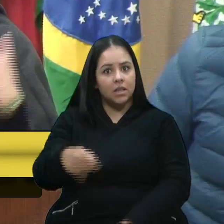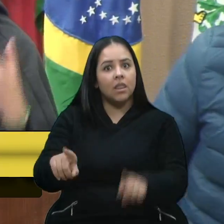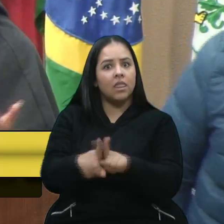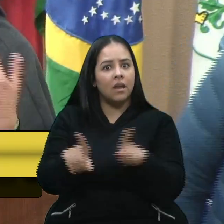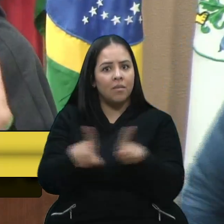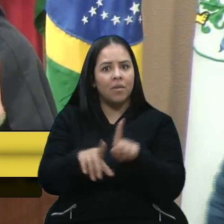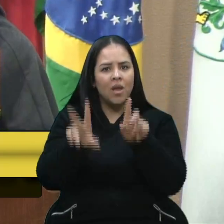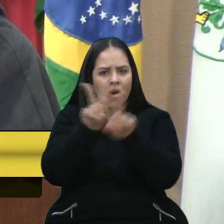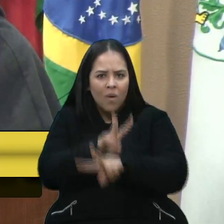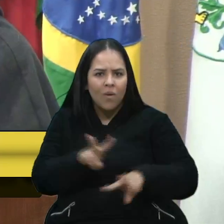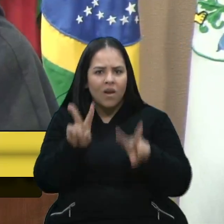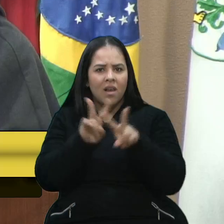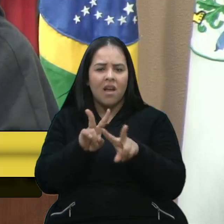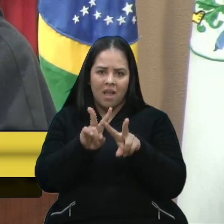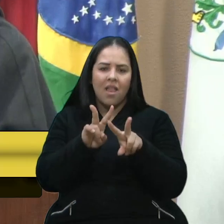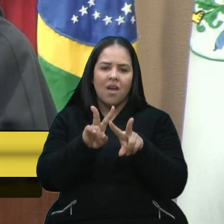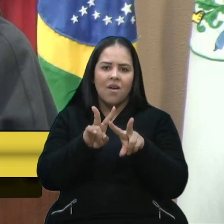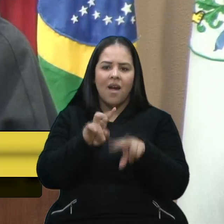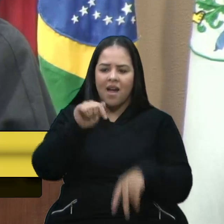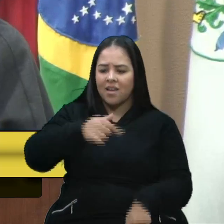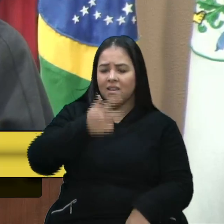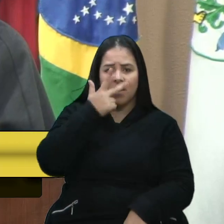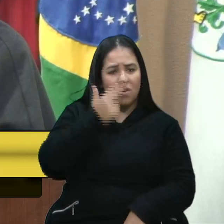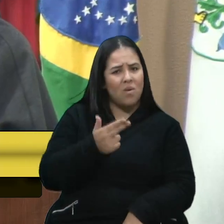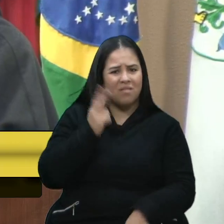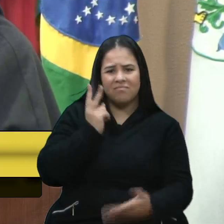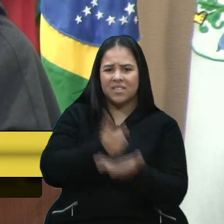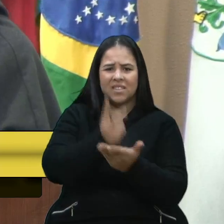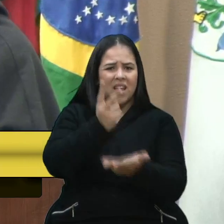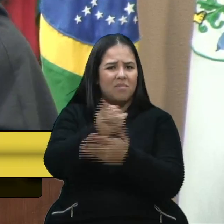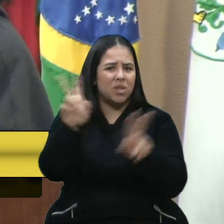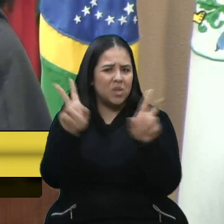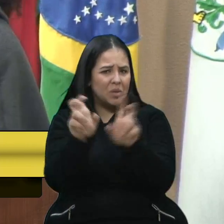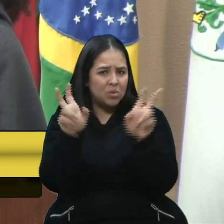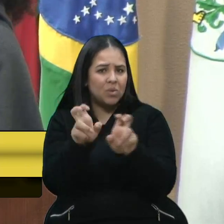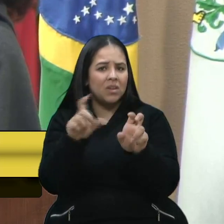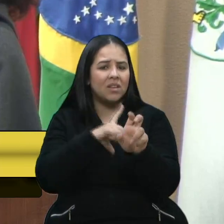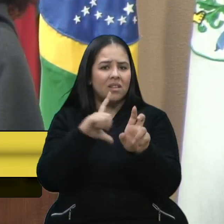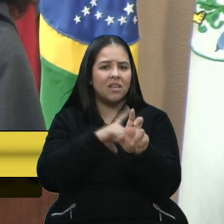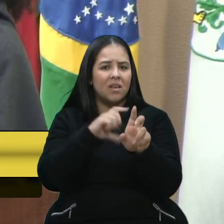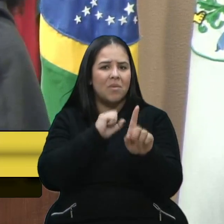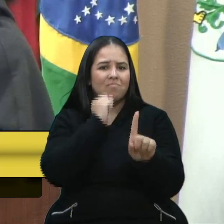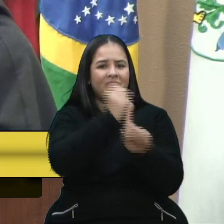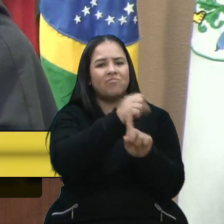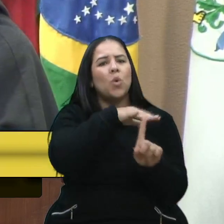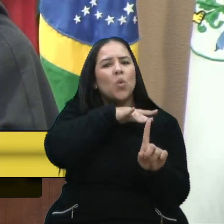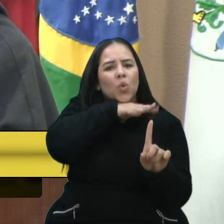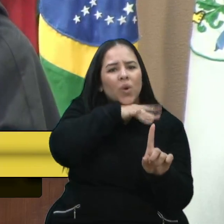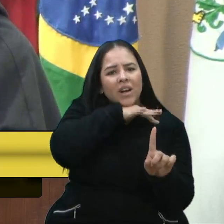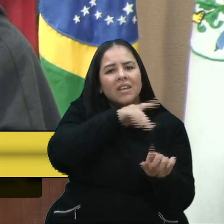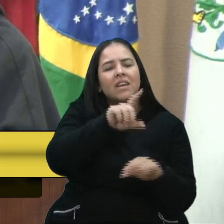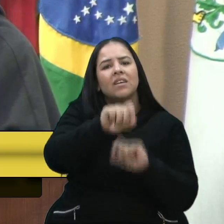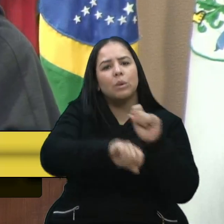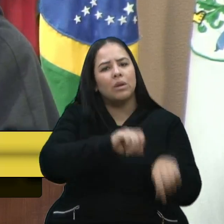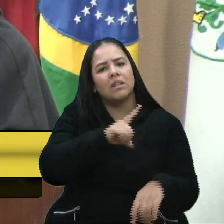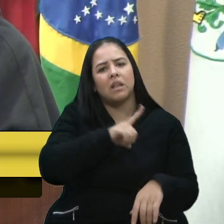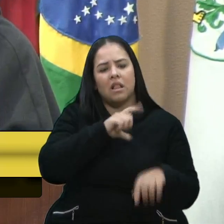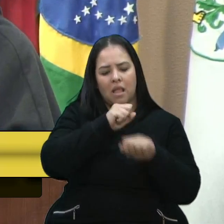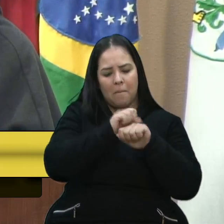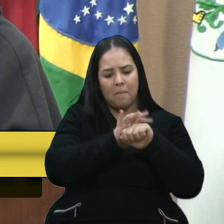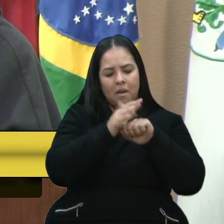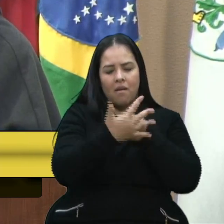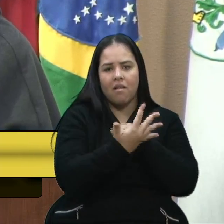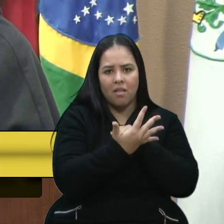olharmos, e esta casa já trouxe muitas vezes esse assunto, do impacto negativo que a pandemia teve para